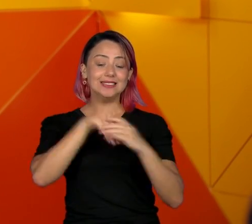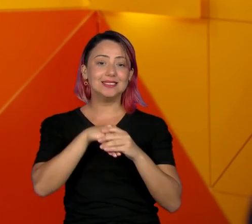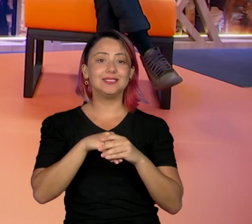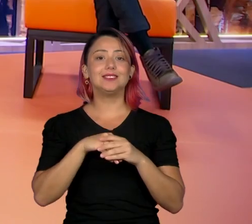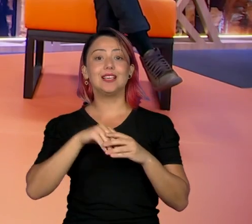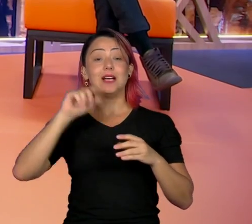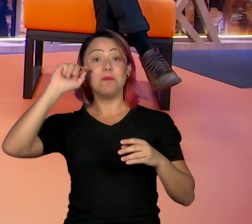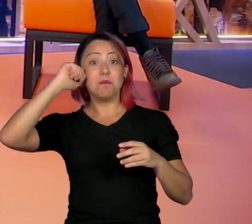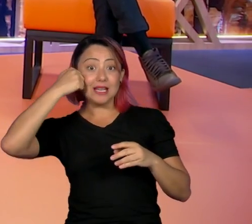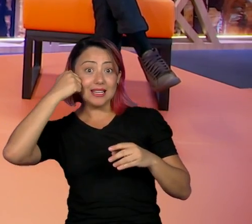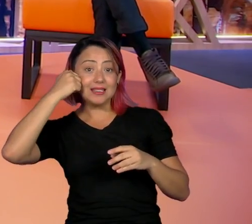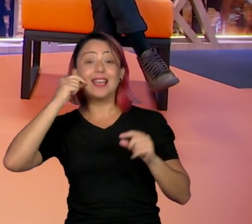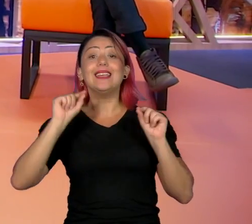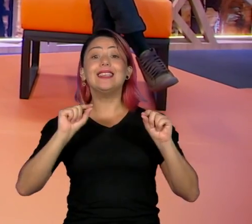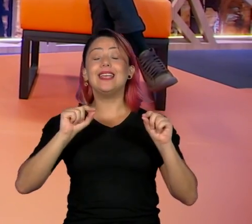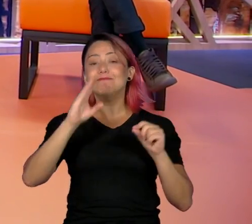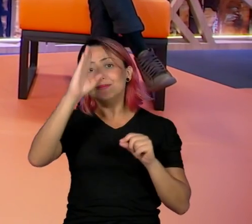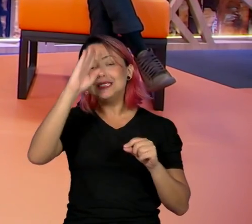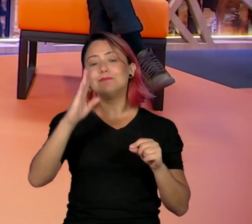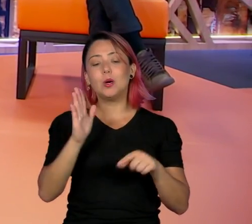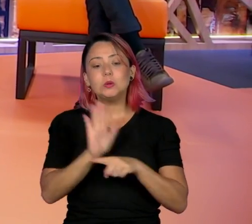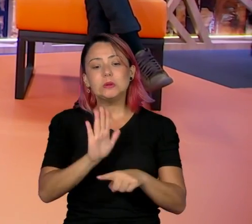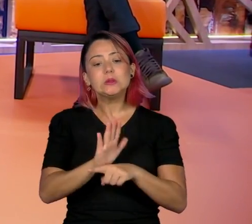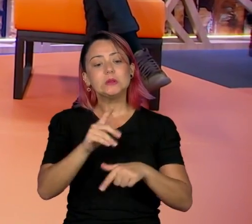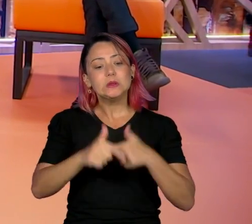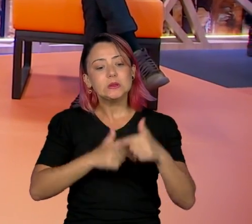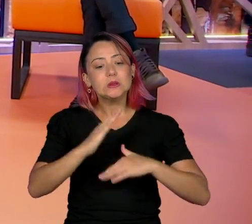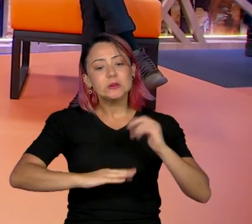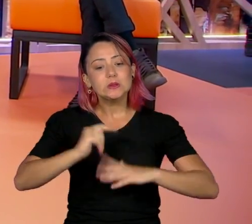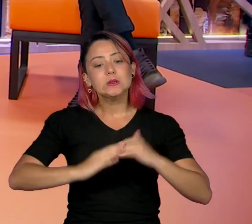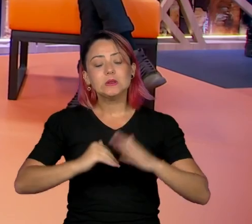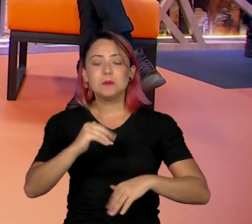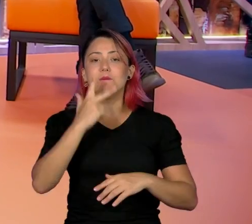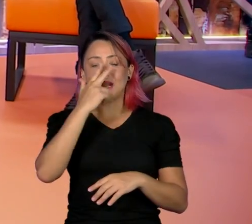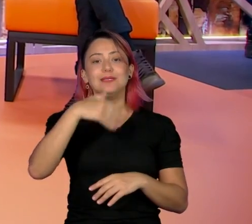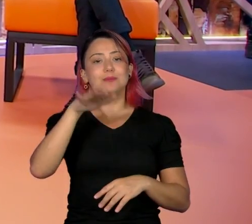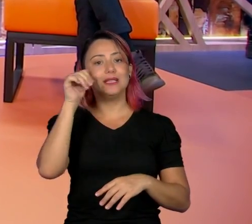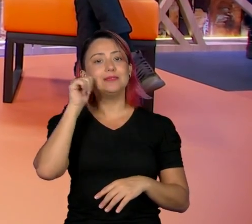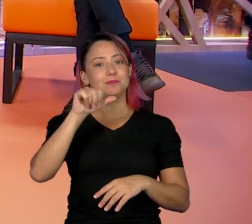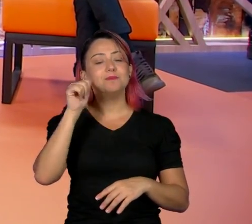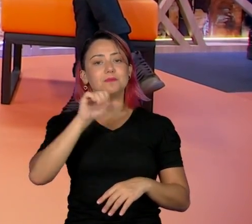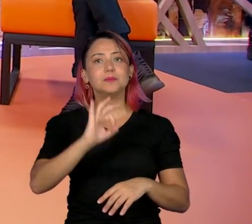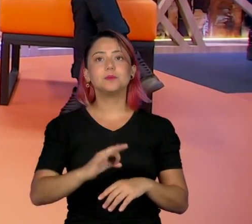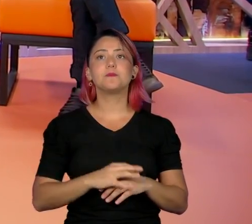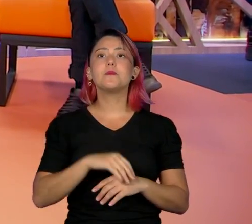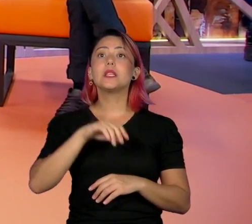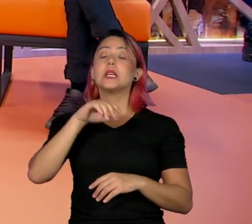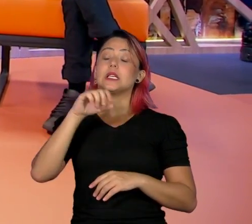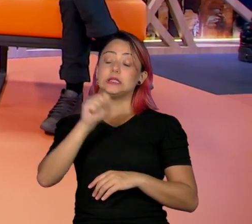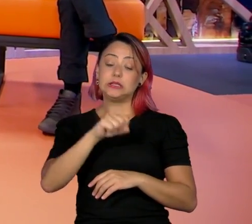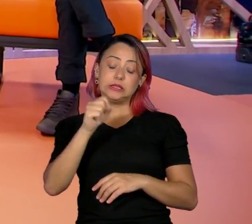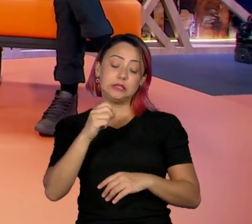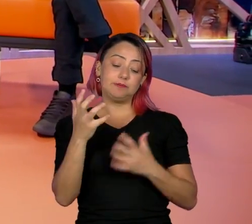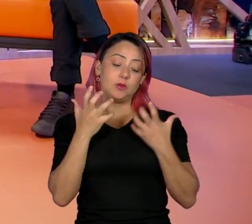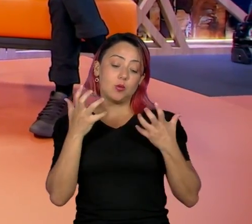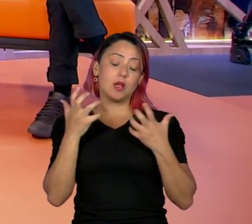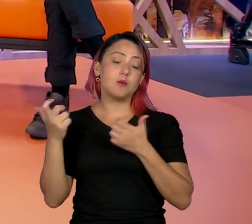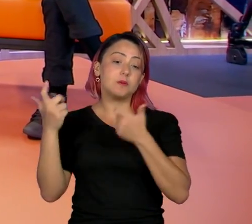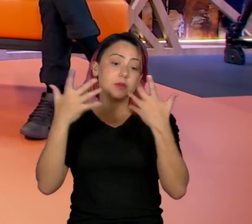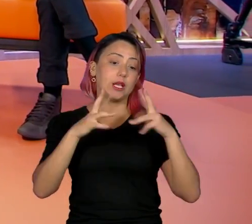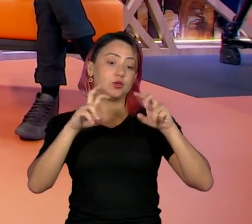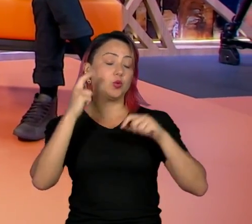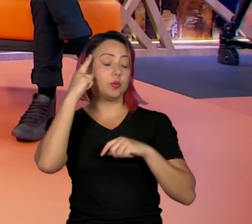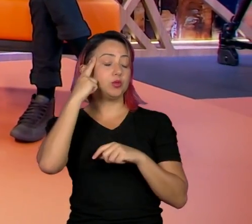né? Uhum. Eu gostaria de trazer uma imagem, né? Um dos grandes pensadores a respeito da questão do